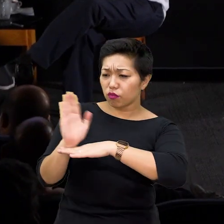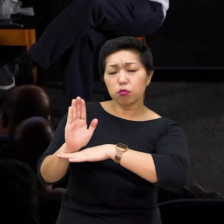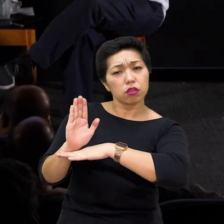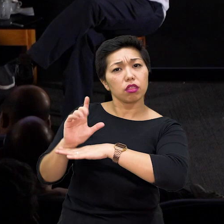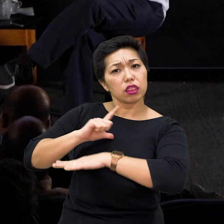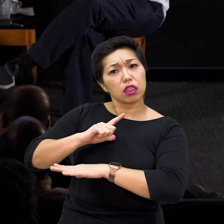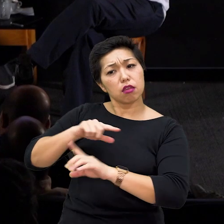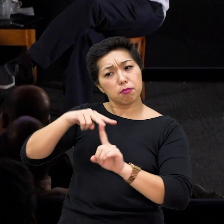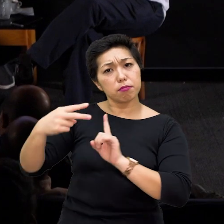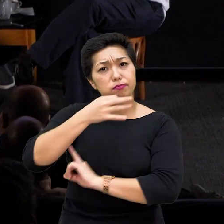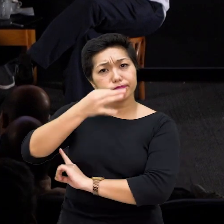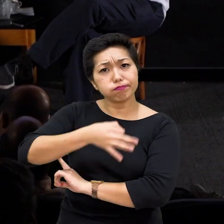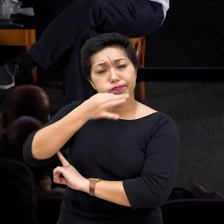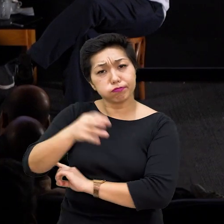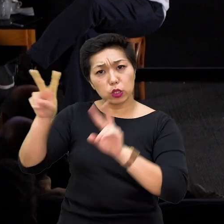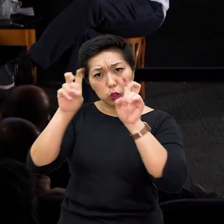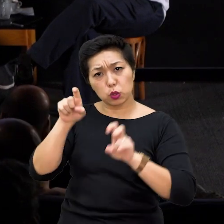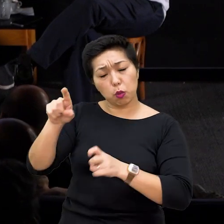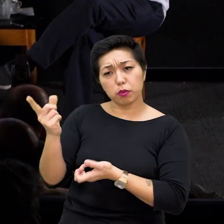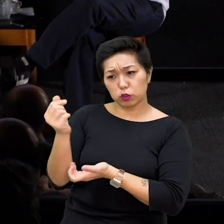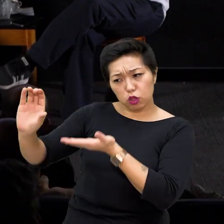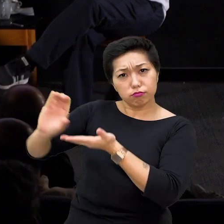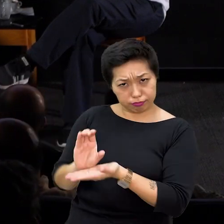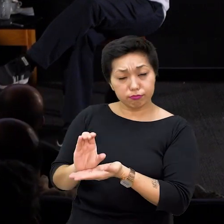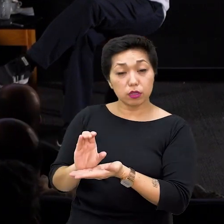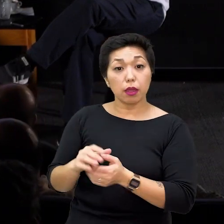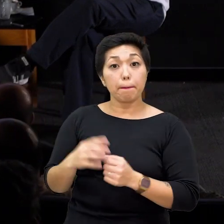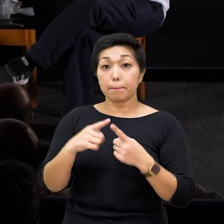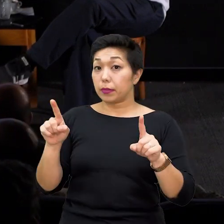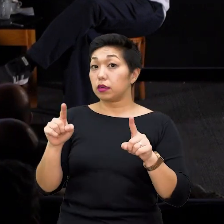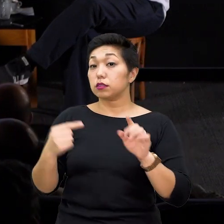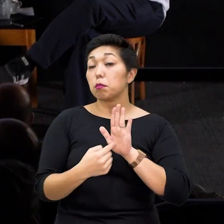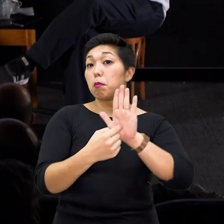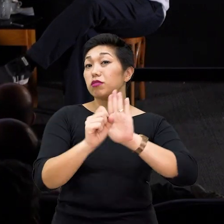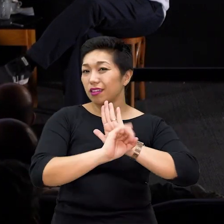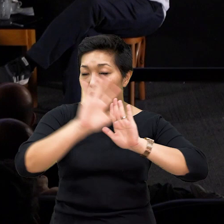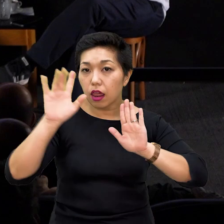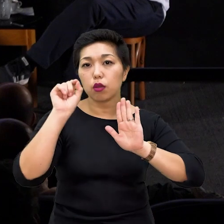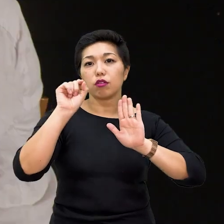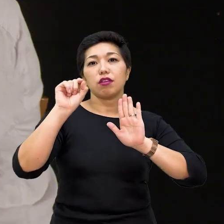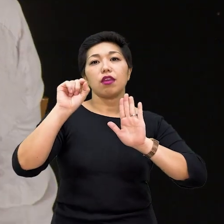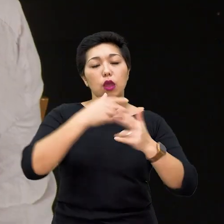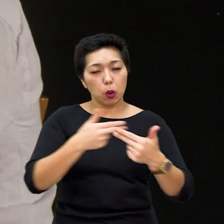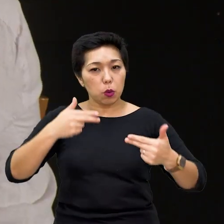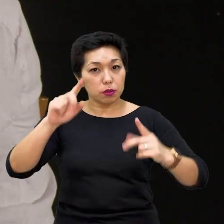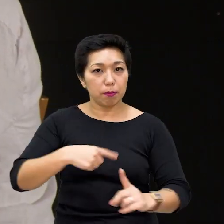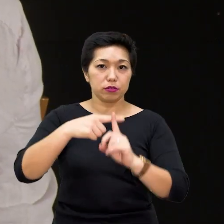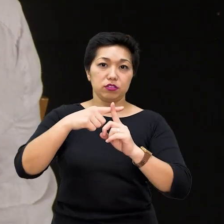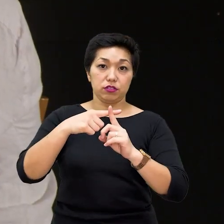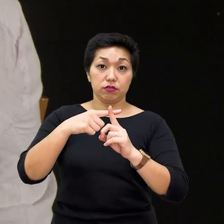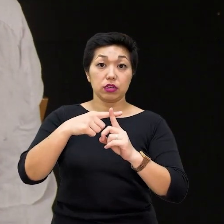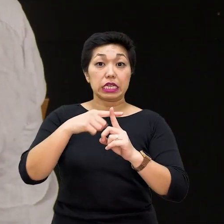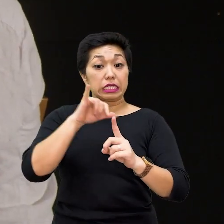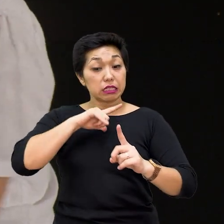visão crítica sobre a iniciativa da Give Directly, né? Mas acho que coloca claramente algumas vantagens, que você tocou num ponto central, que é o fato